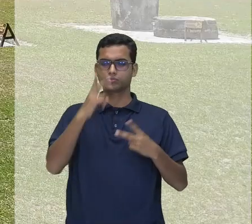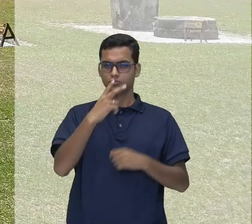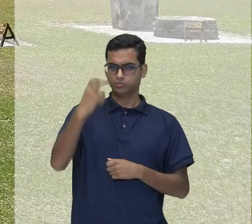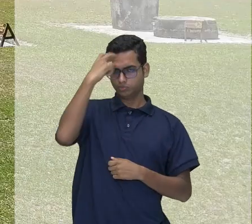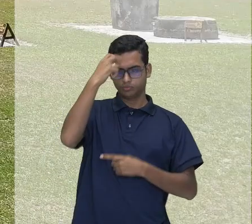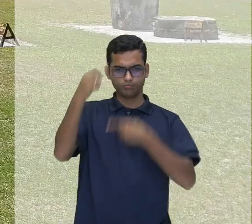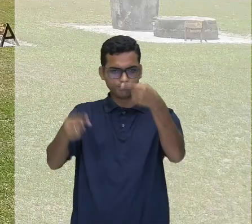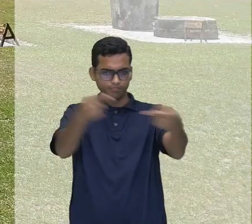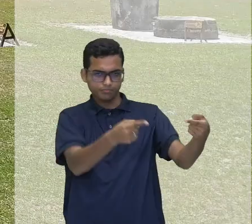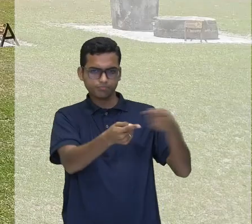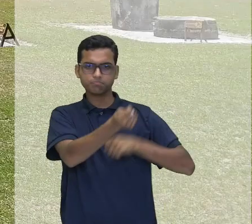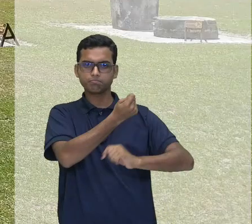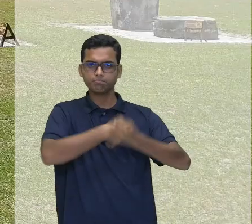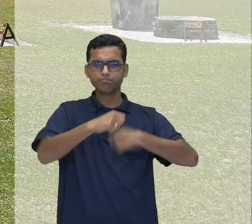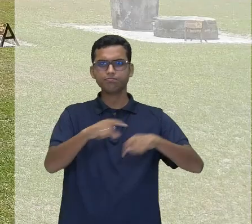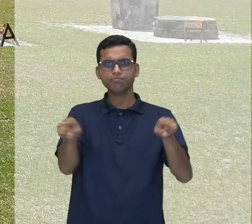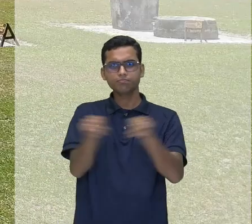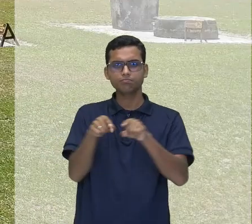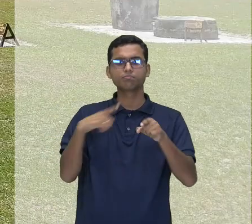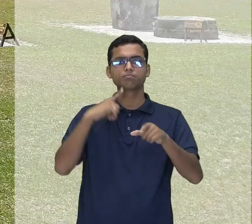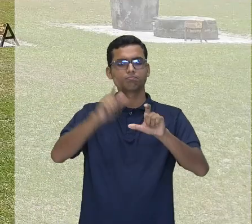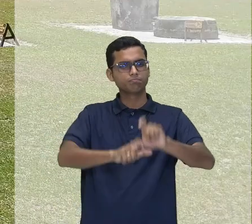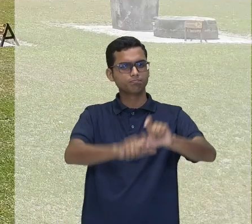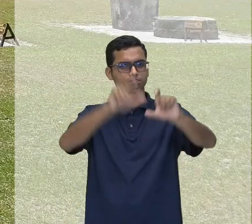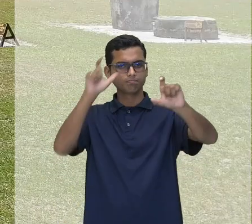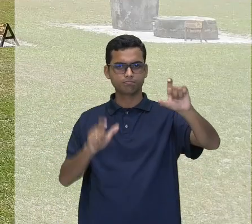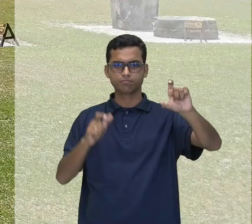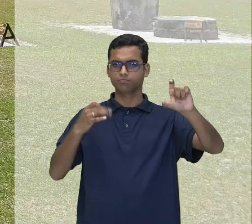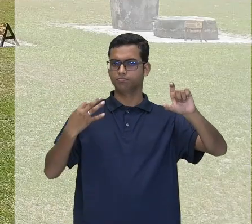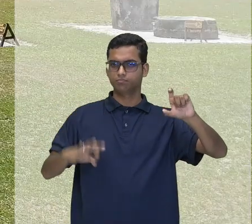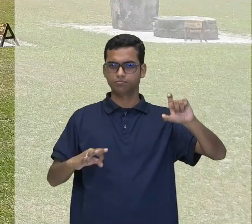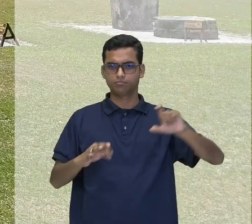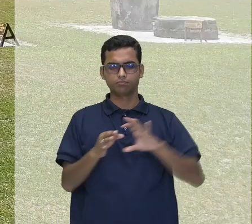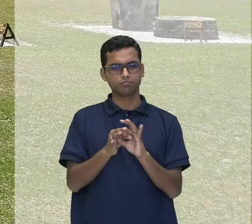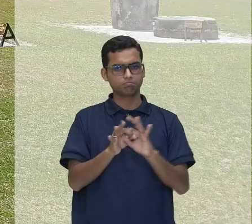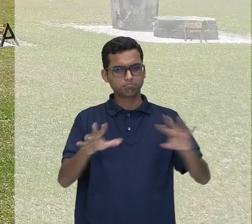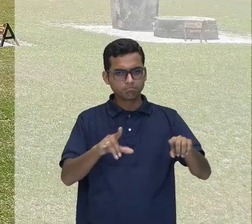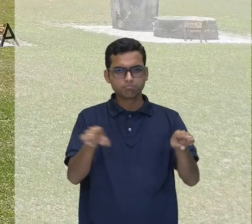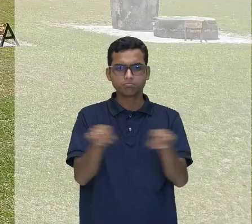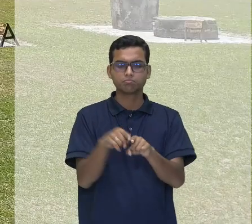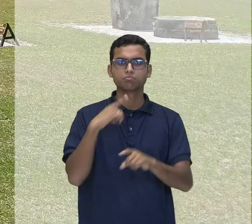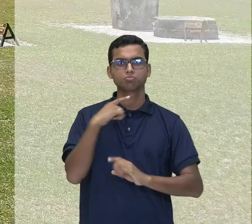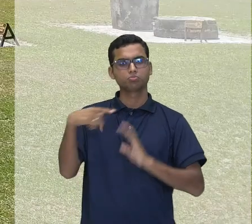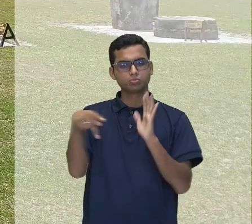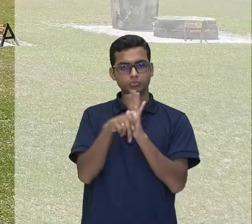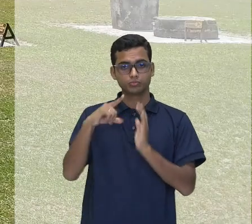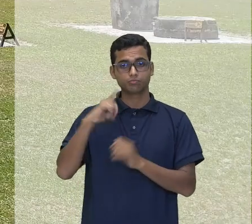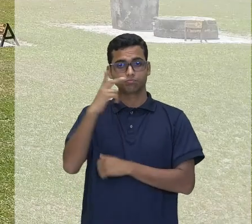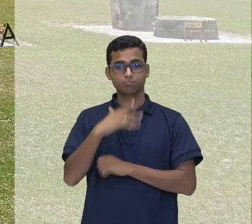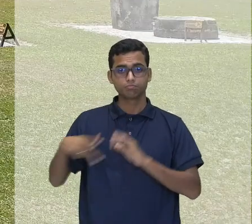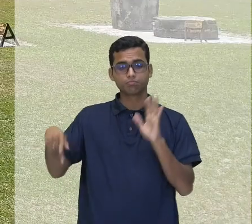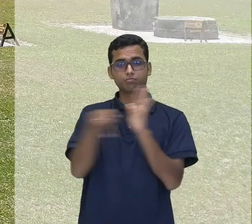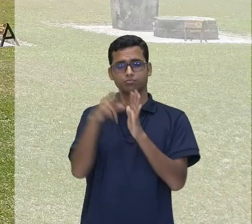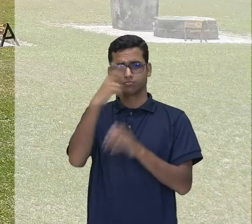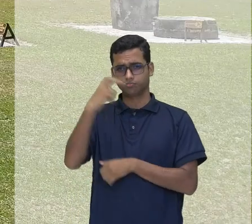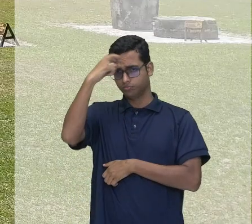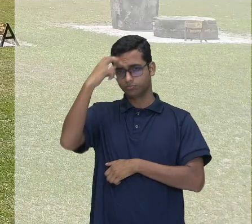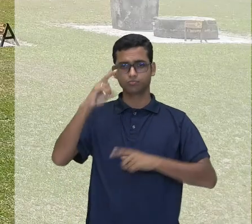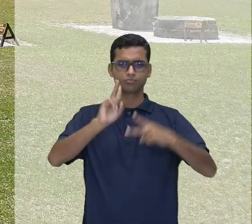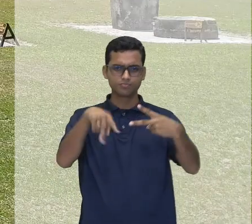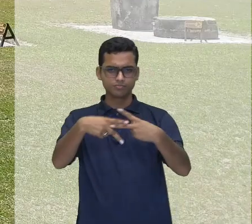política e sua economia independente. Ou seja, cada cidade-estado possuía a sua própria